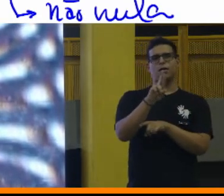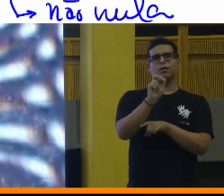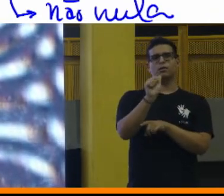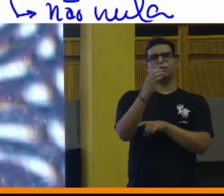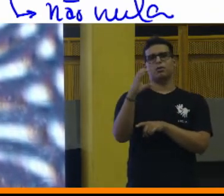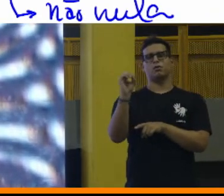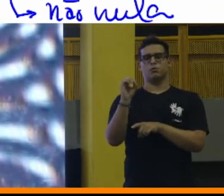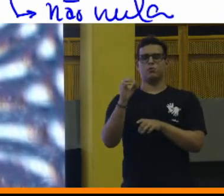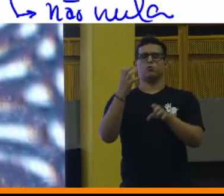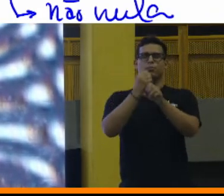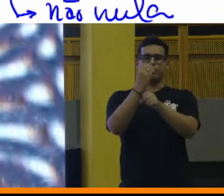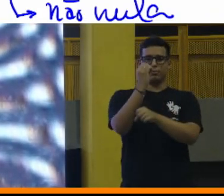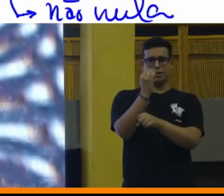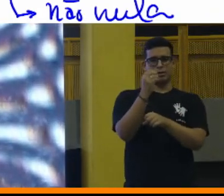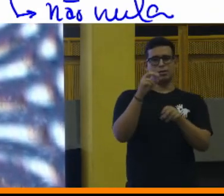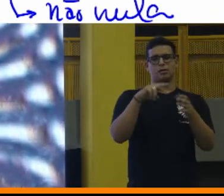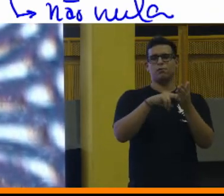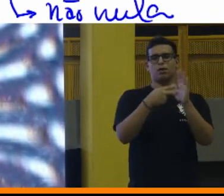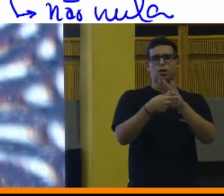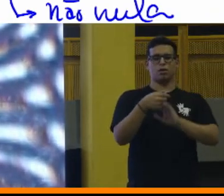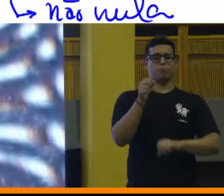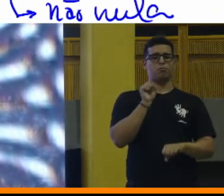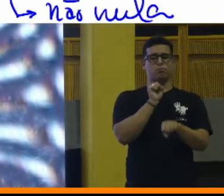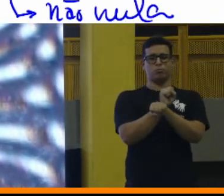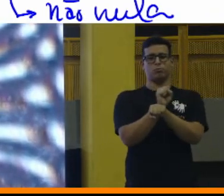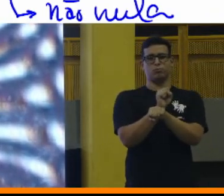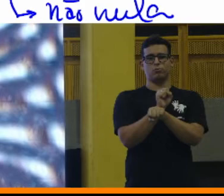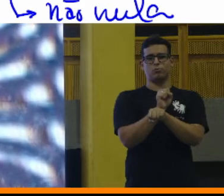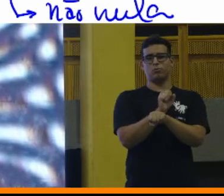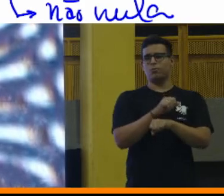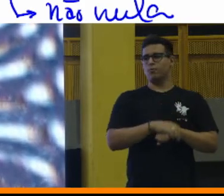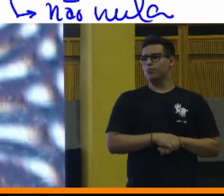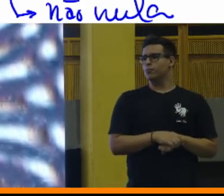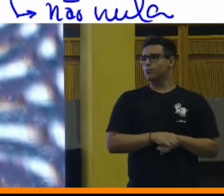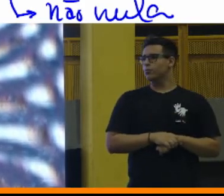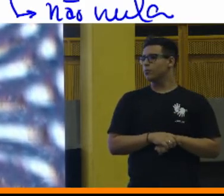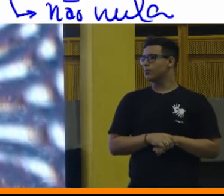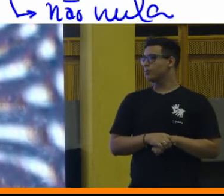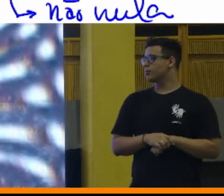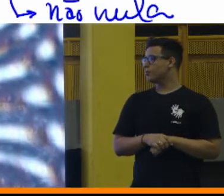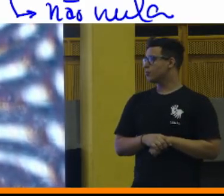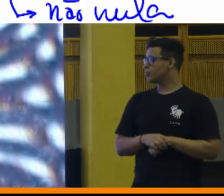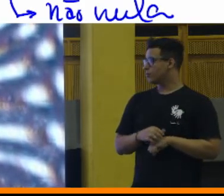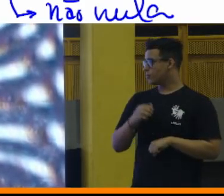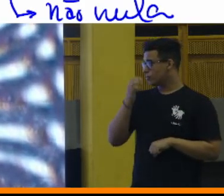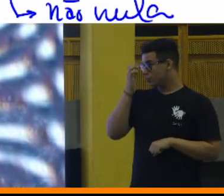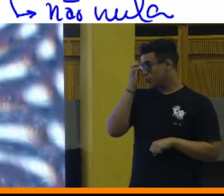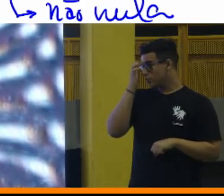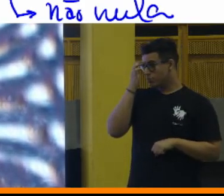zero. Outra coisa, se você